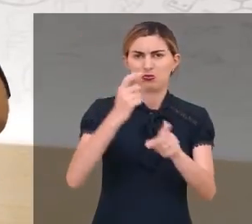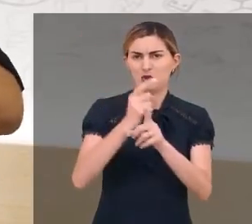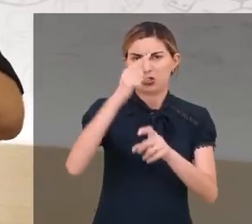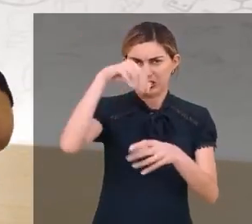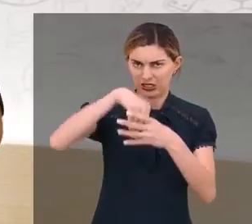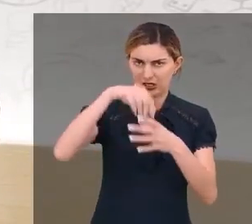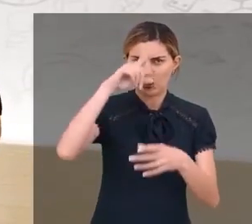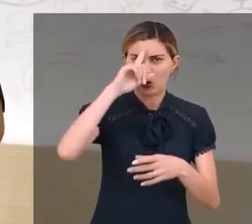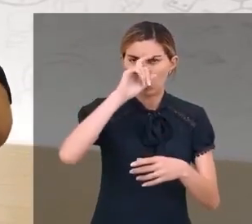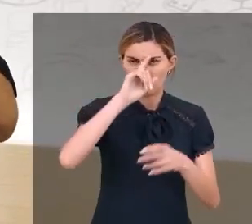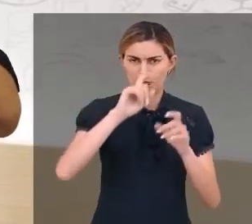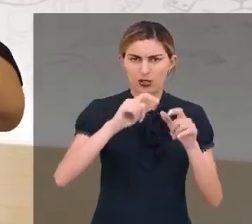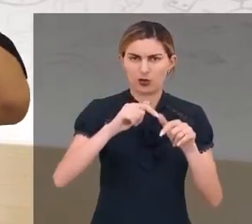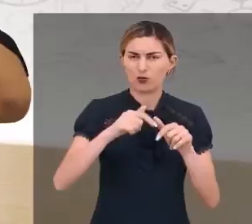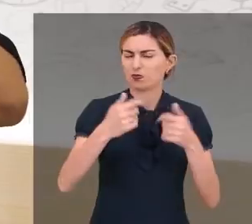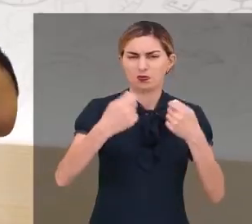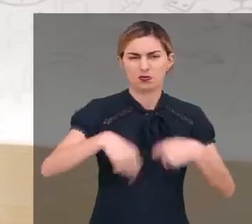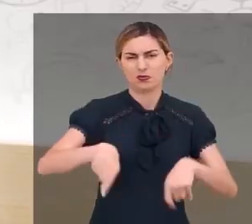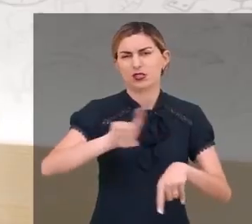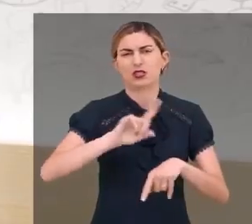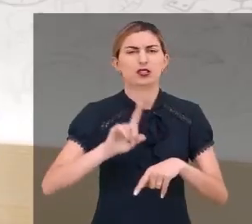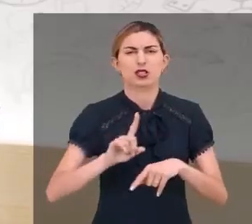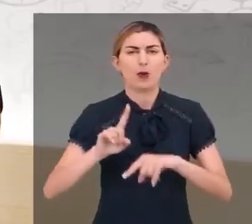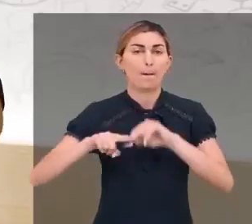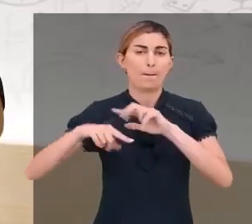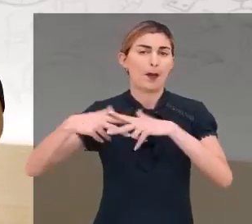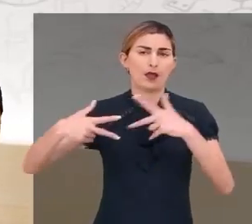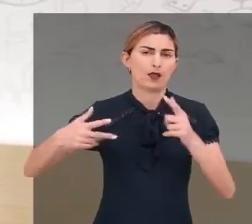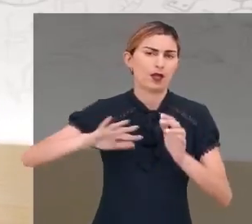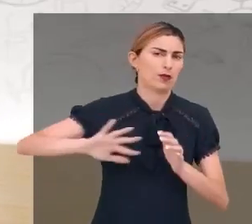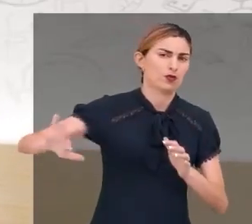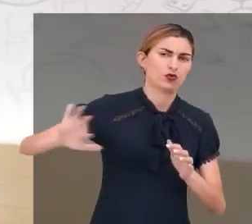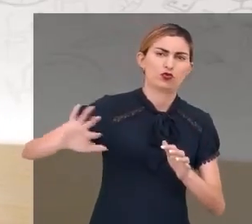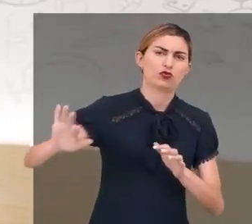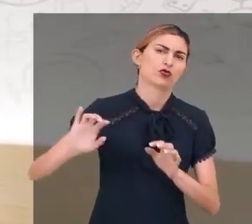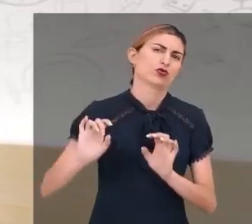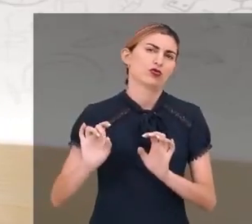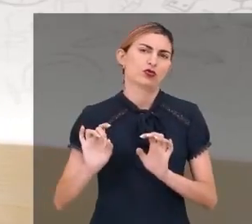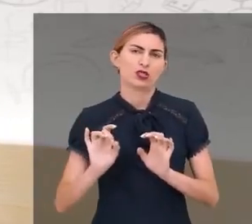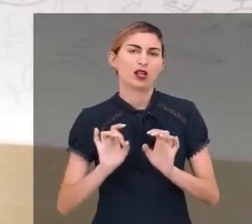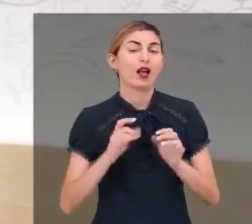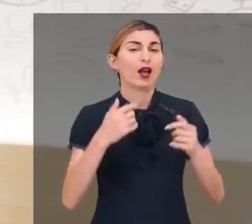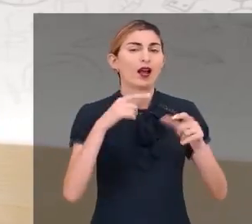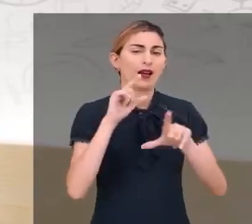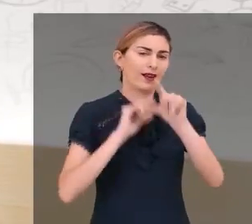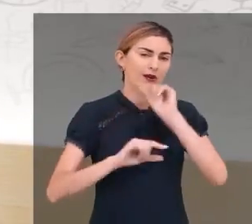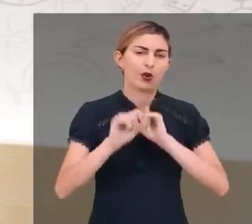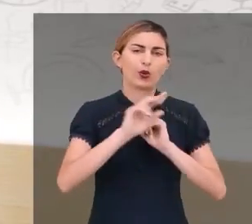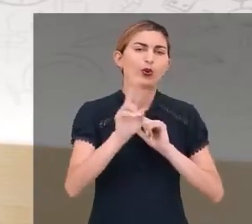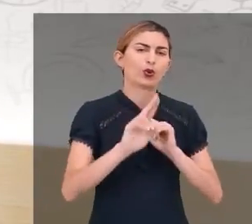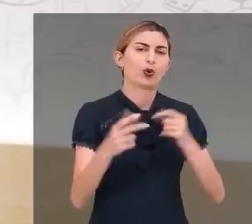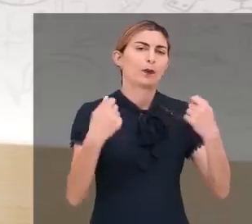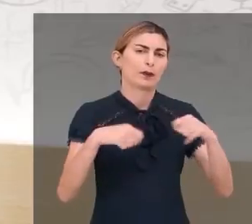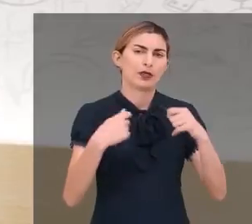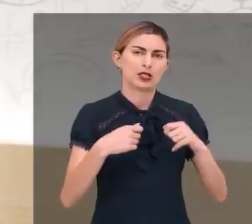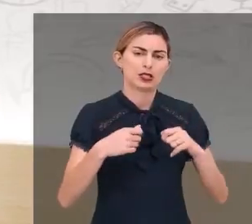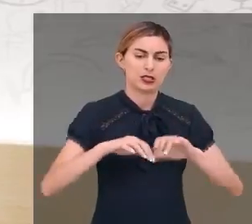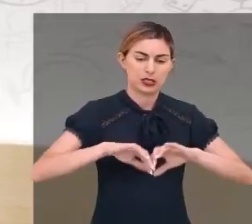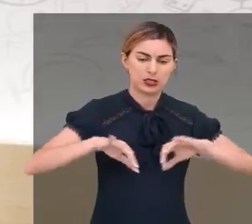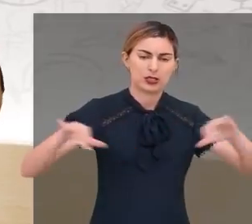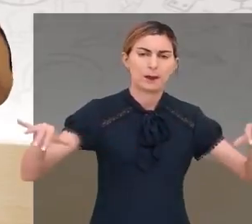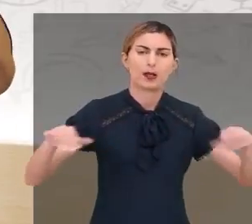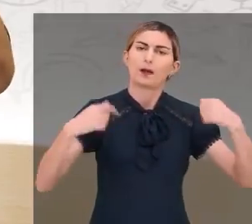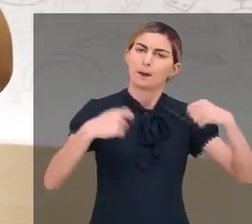esse exemplo aí já consegue elucidar e tornar mais claro que na classificação de materiais é